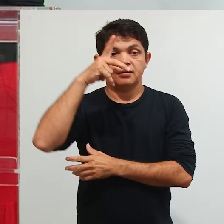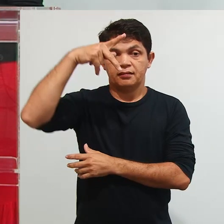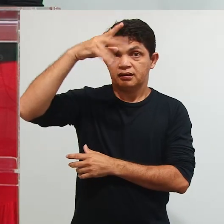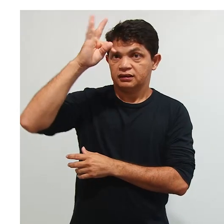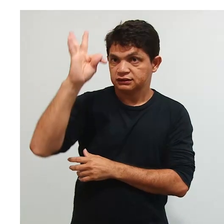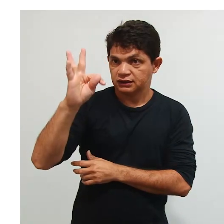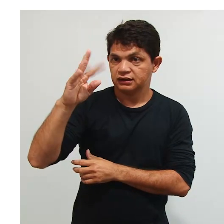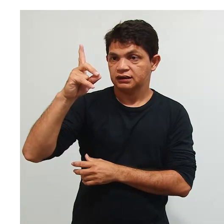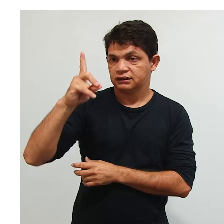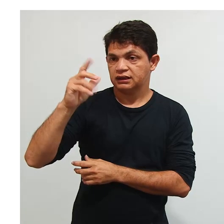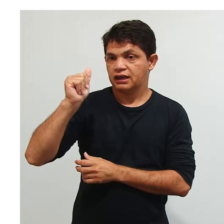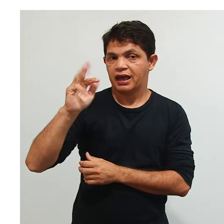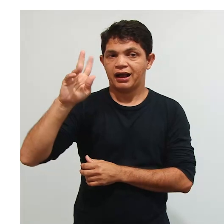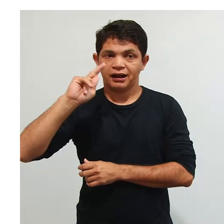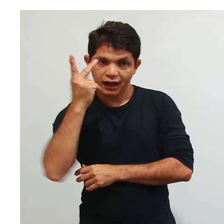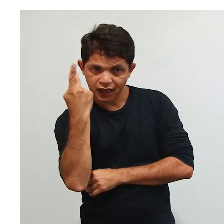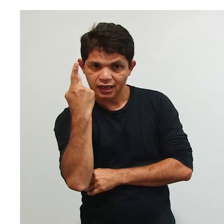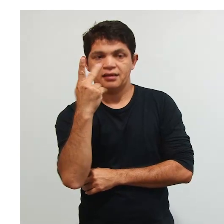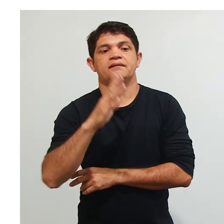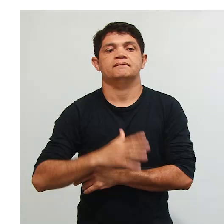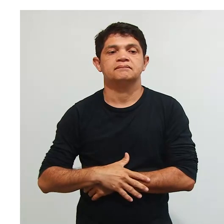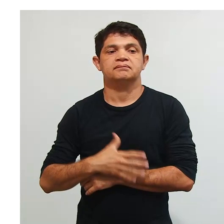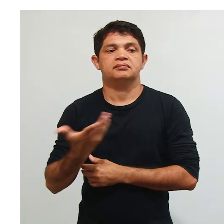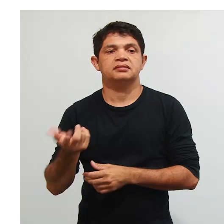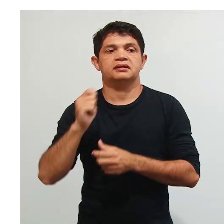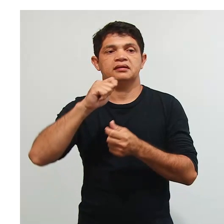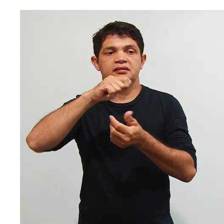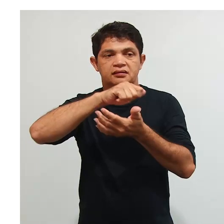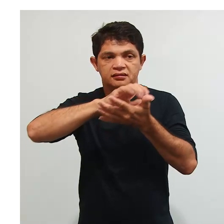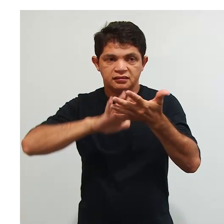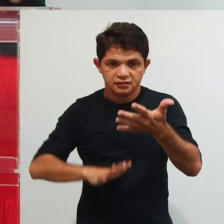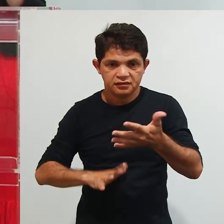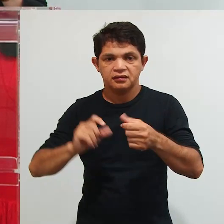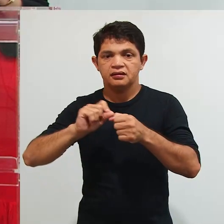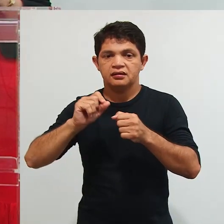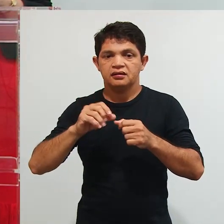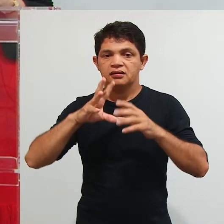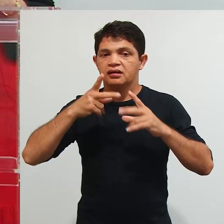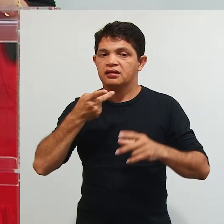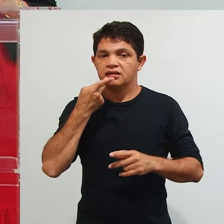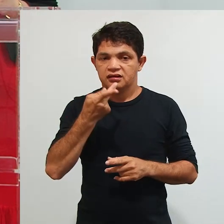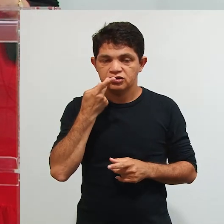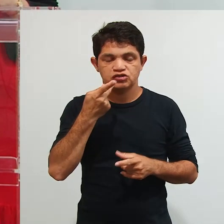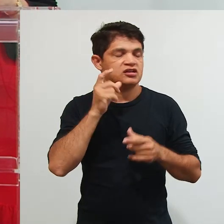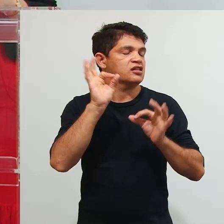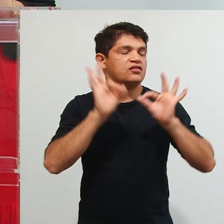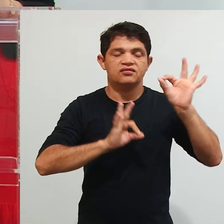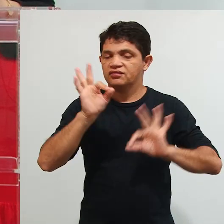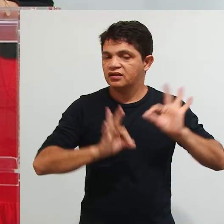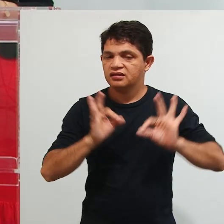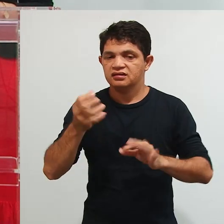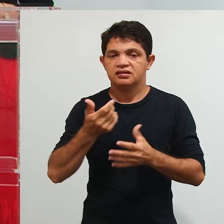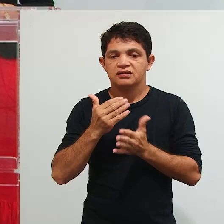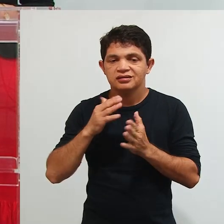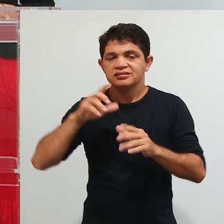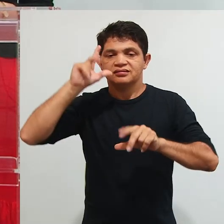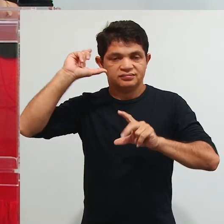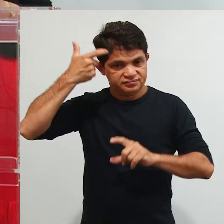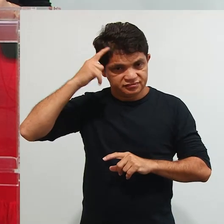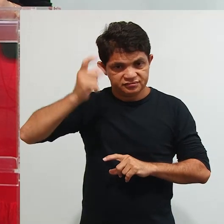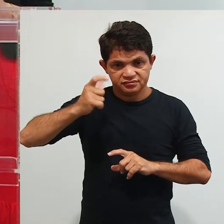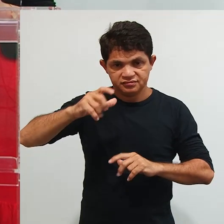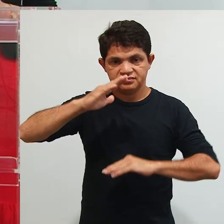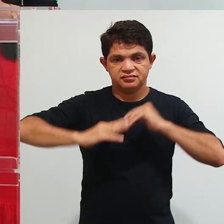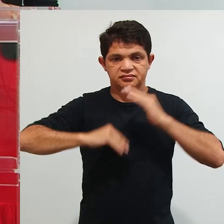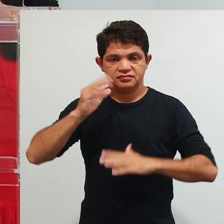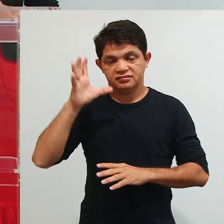o TDAH, que é o transtorno de déficit de atenção e hiperatividade. Novamente eu vou falar, ele não faz parte